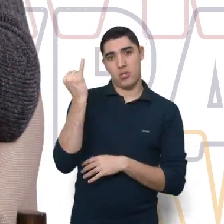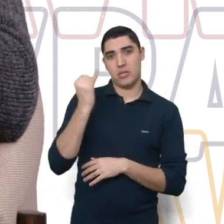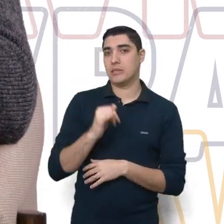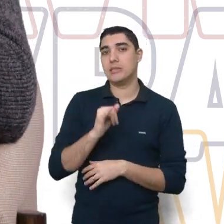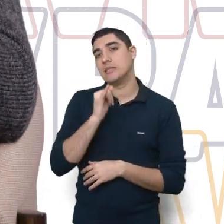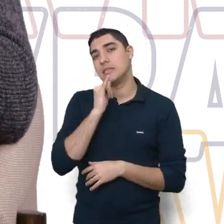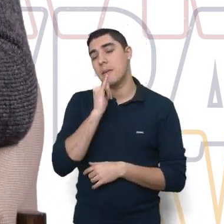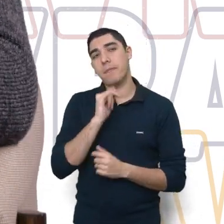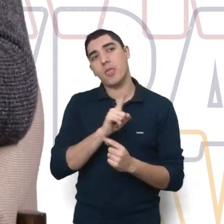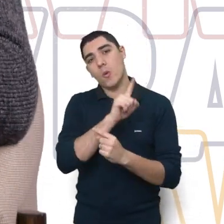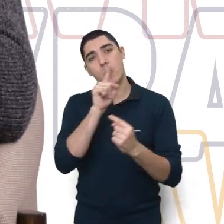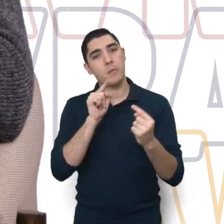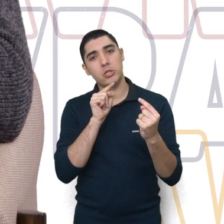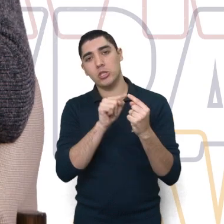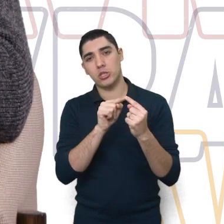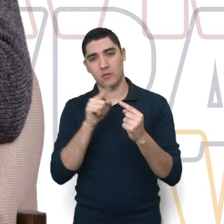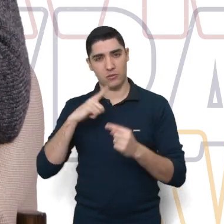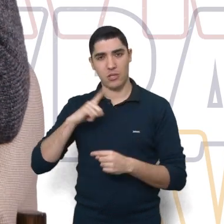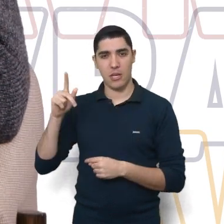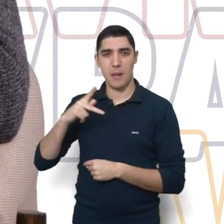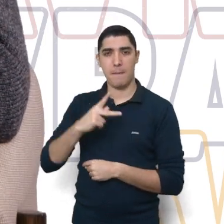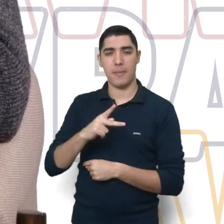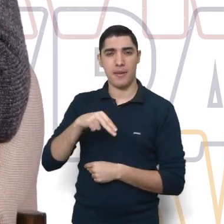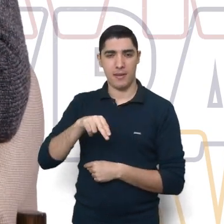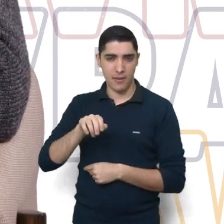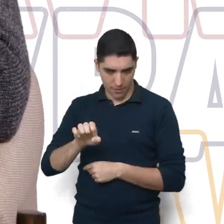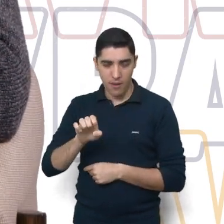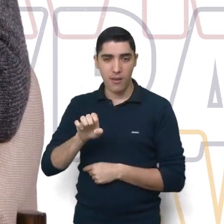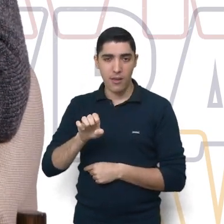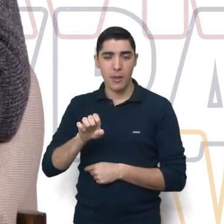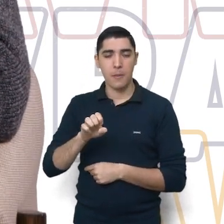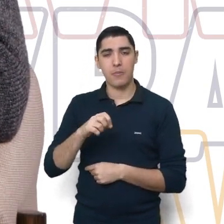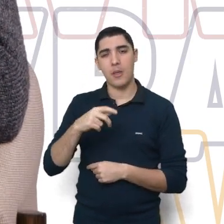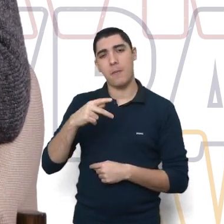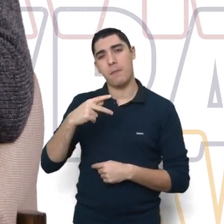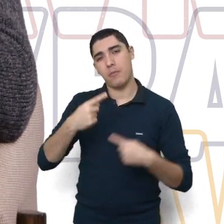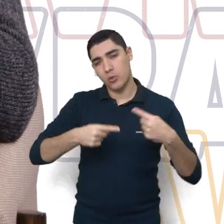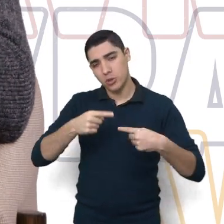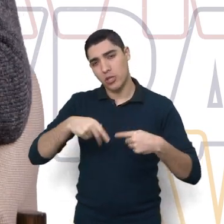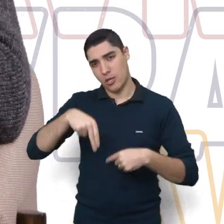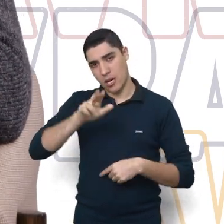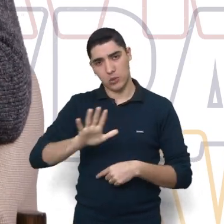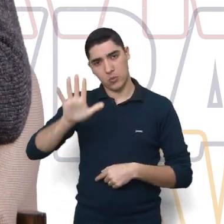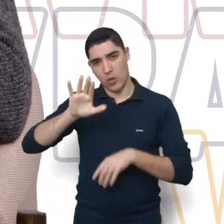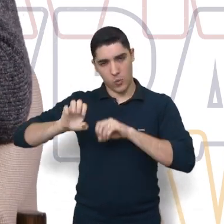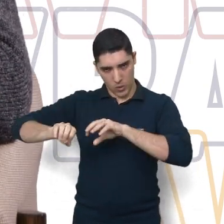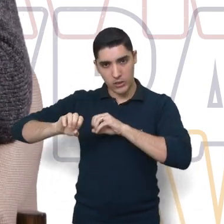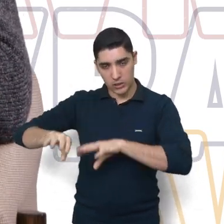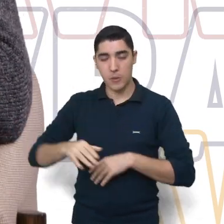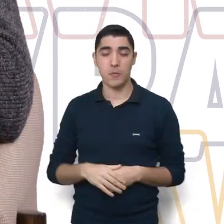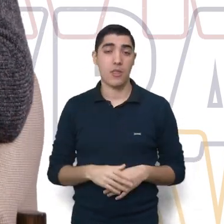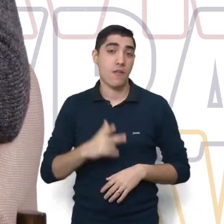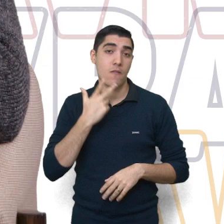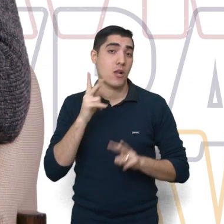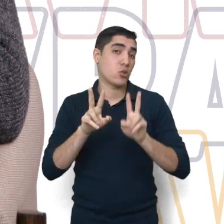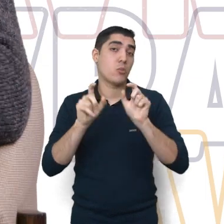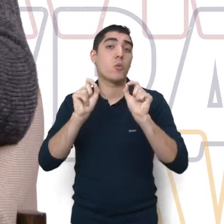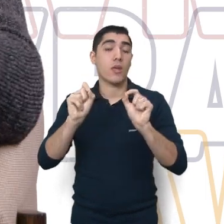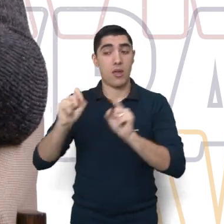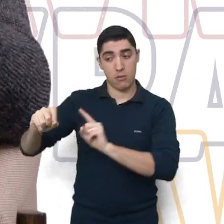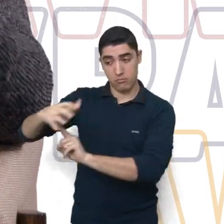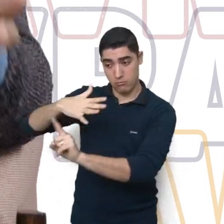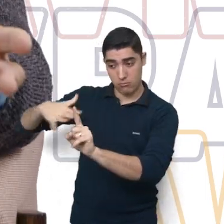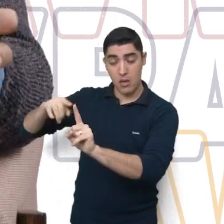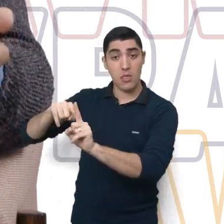e os princípios da política nacional ela vai falar de formação de valores ambientais